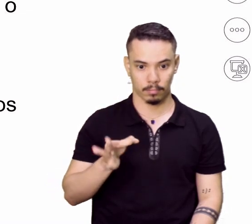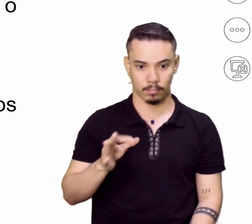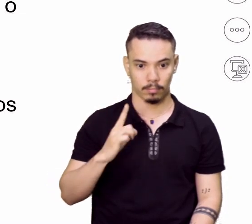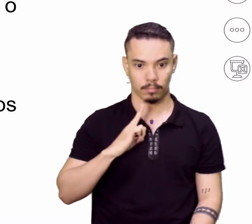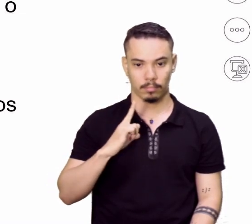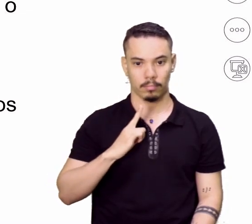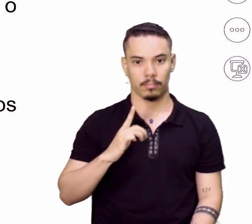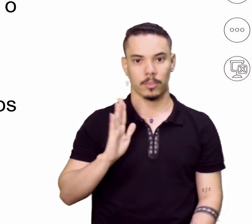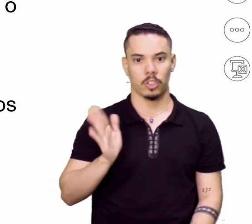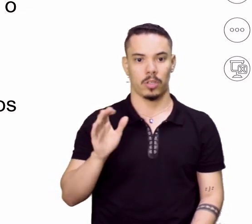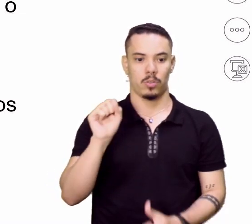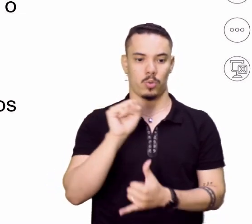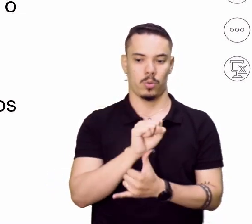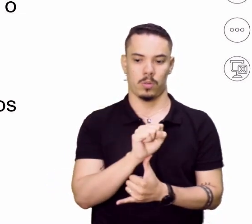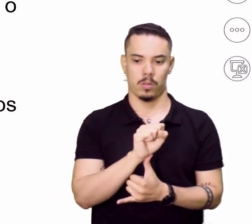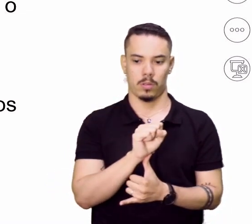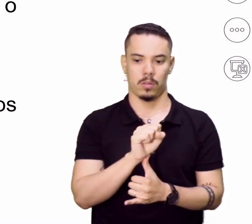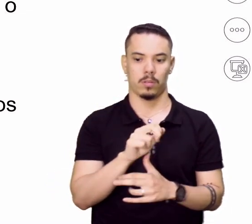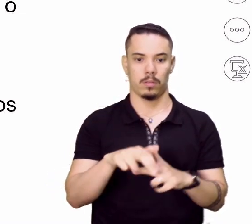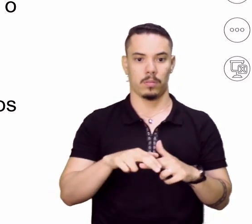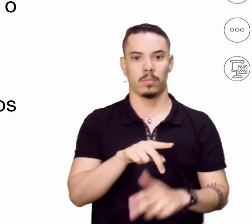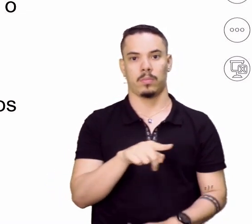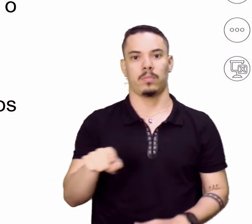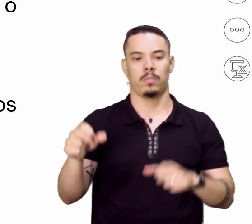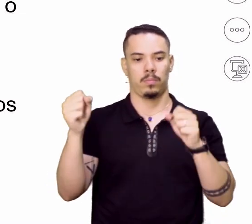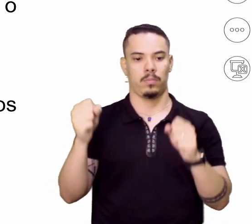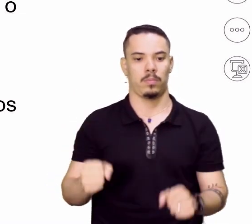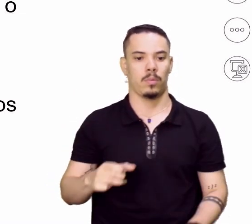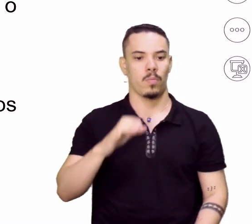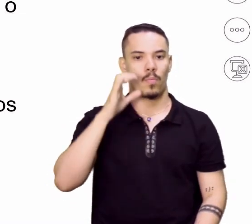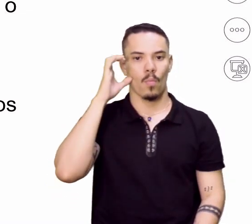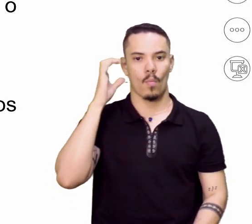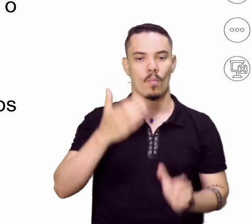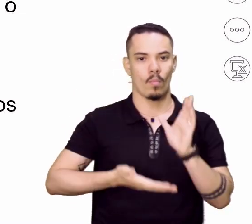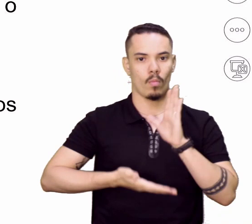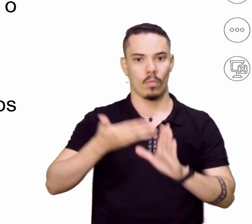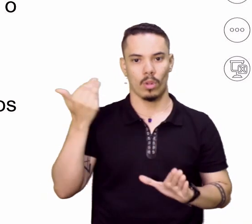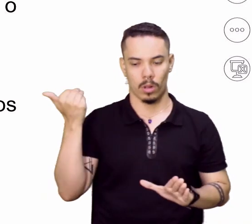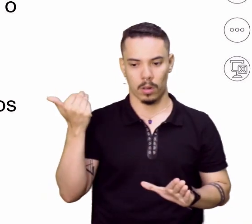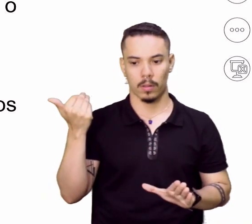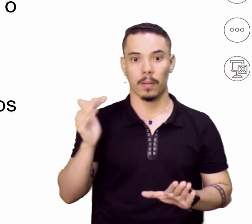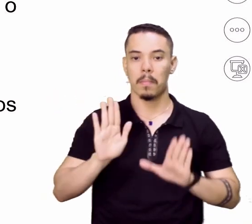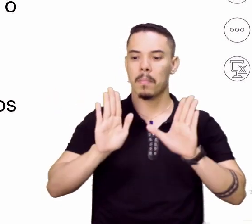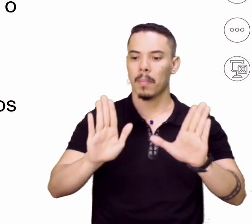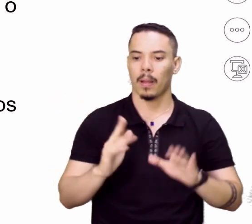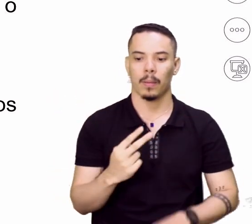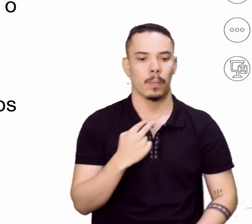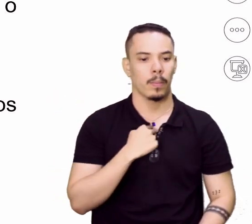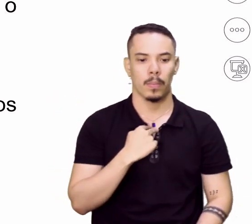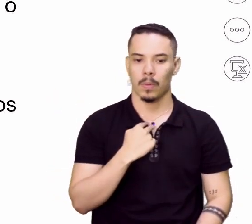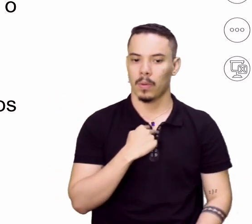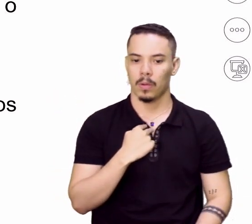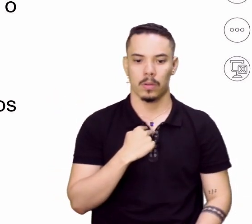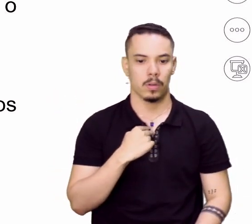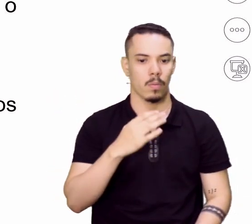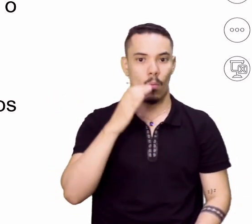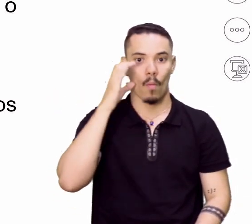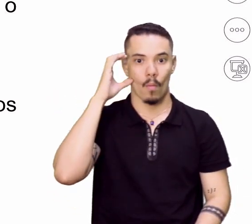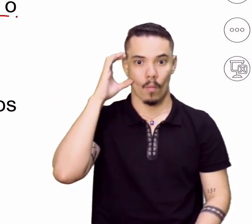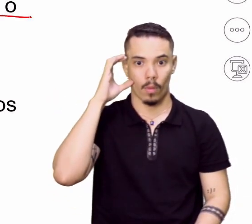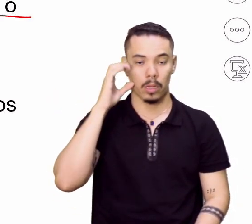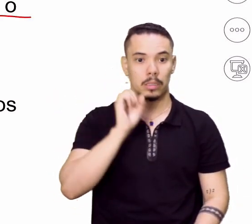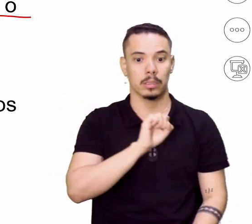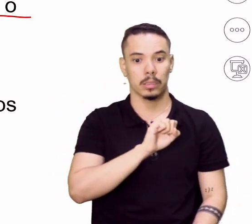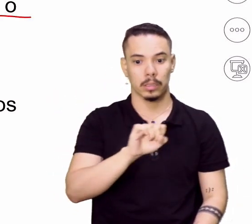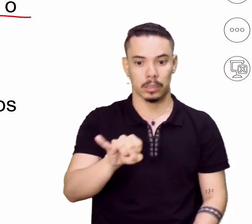sujeito aí. Aí você pode omitir, tá? Mas nós não podemos omitir o pronome relativo